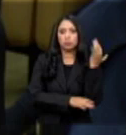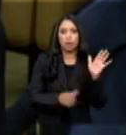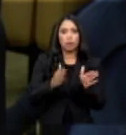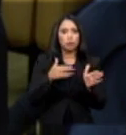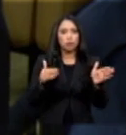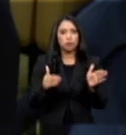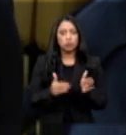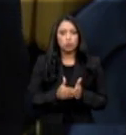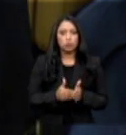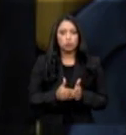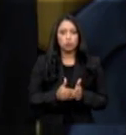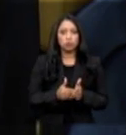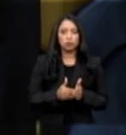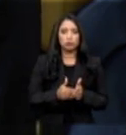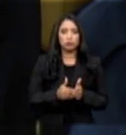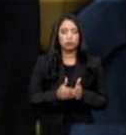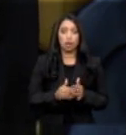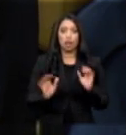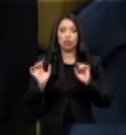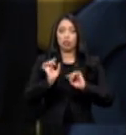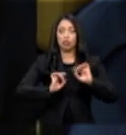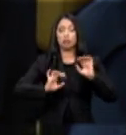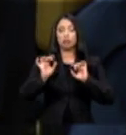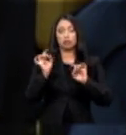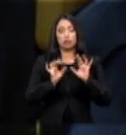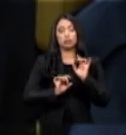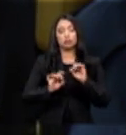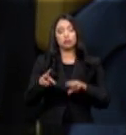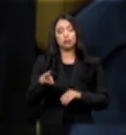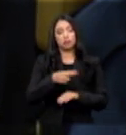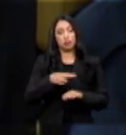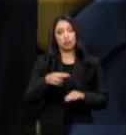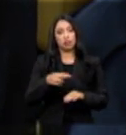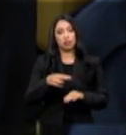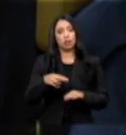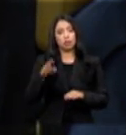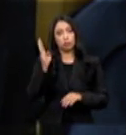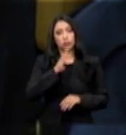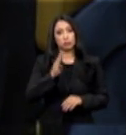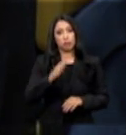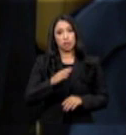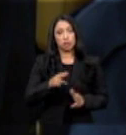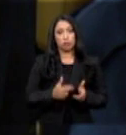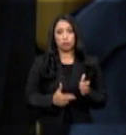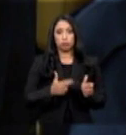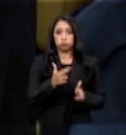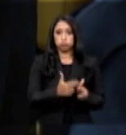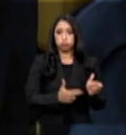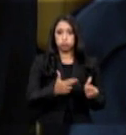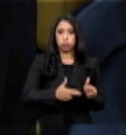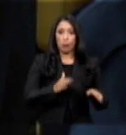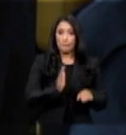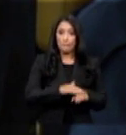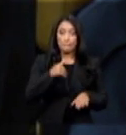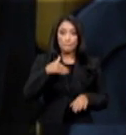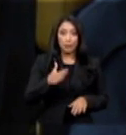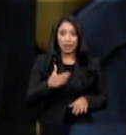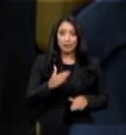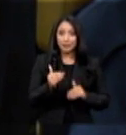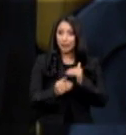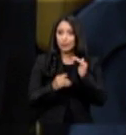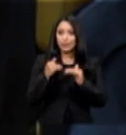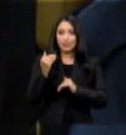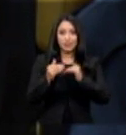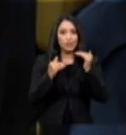coletividade. Em especial no cenário nacional, o aumento no uso do transporte ferroviário contribuirá para o